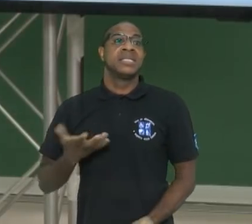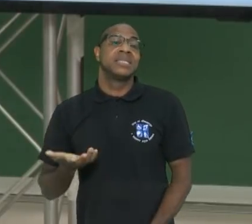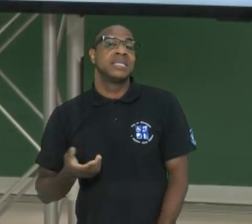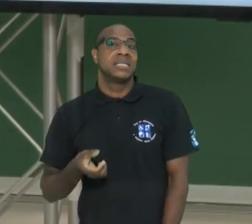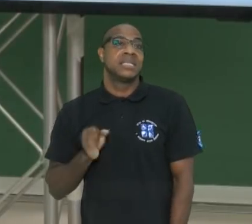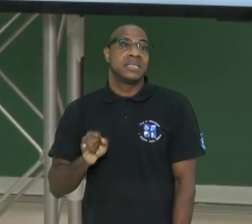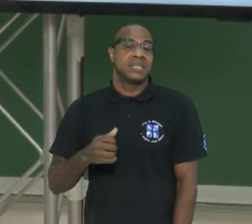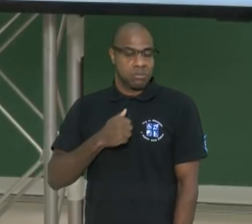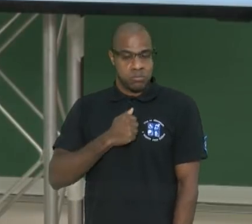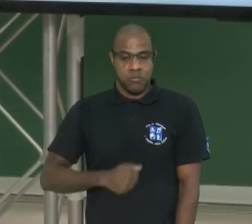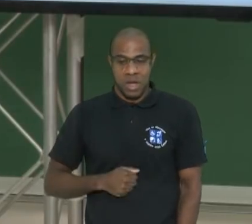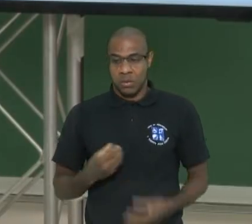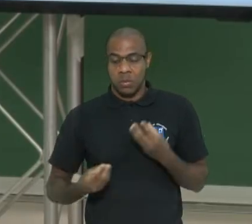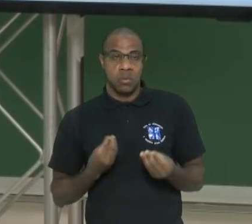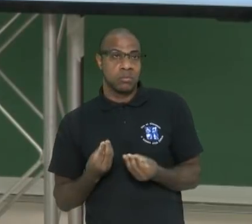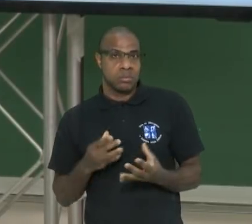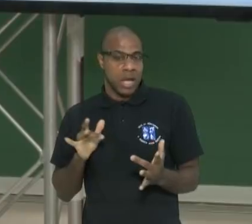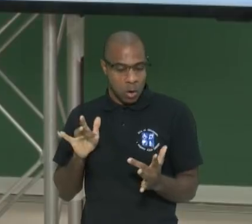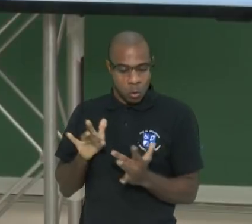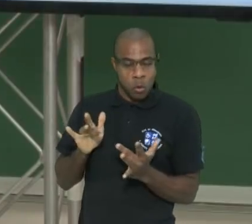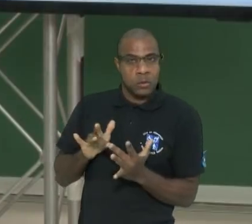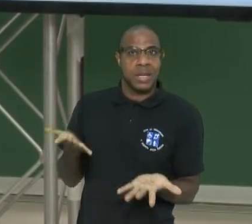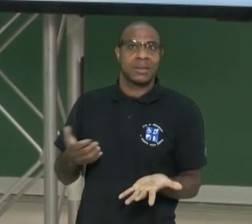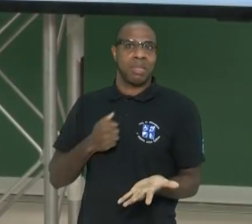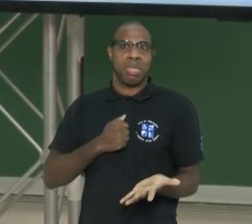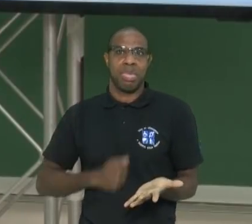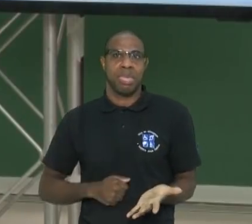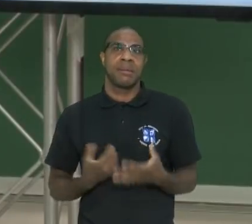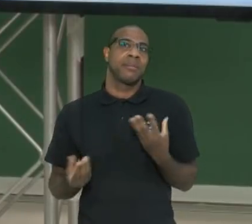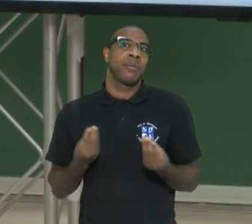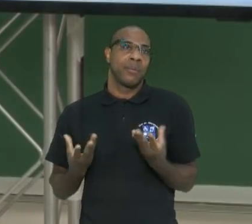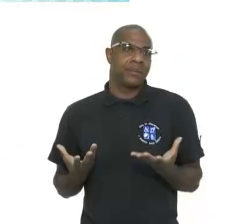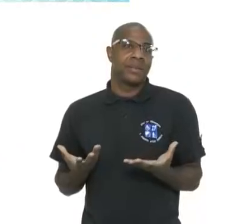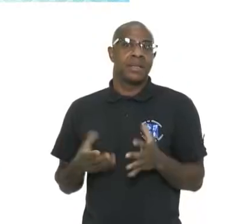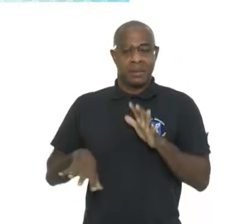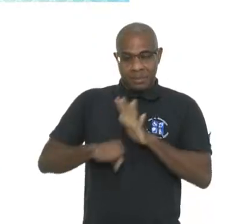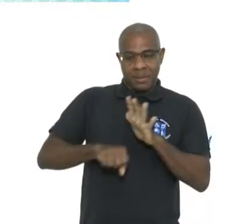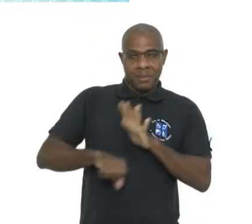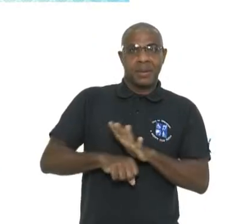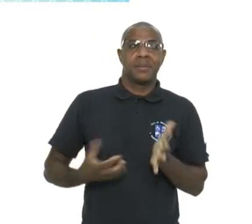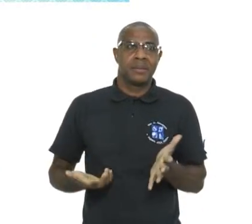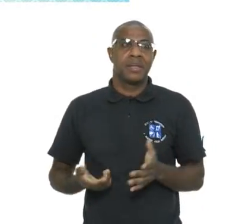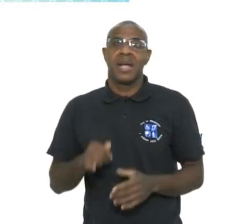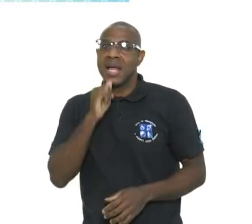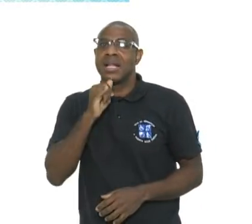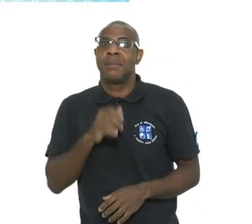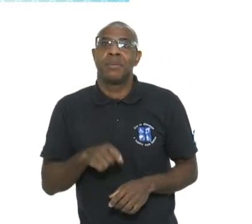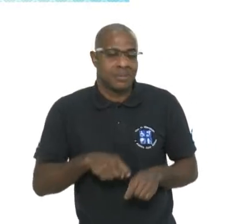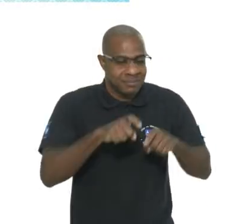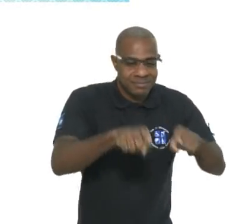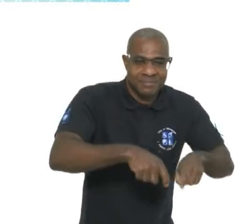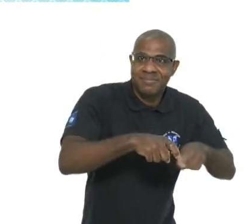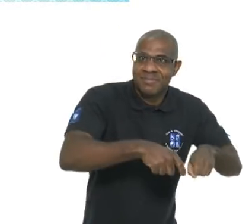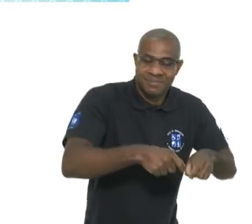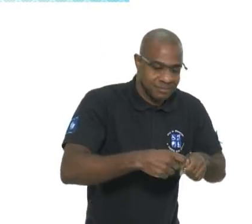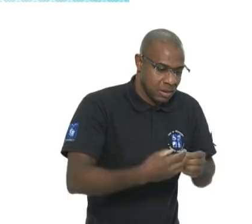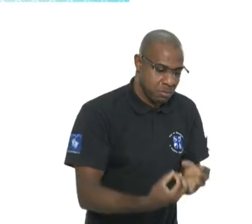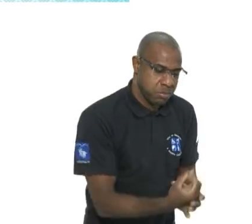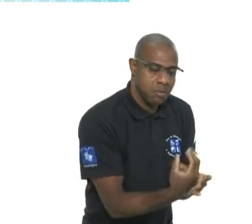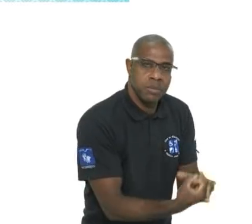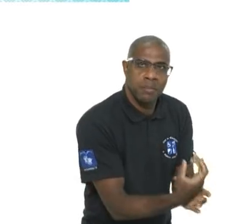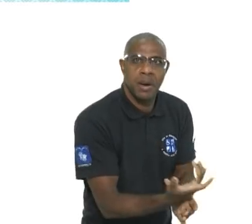se você entrar em contato, você se contamina, ou se essas fezes entrarem em contato com uma horta, ou uma produção de